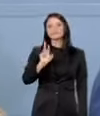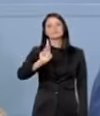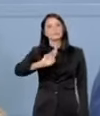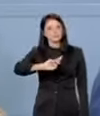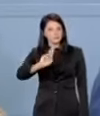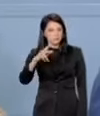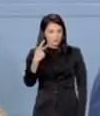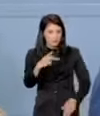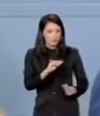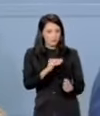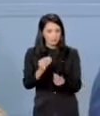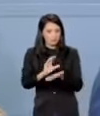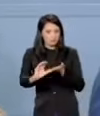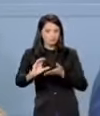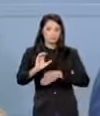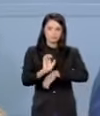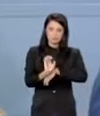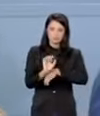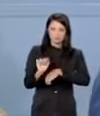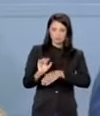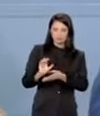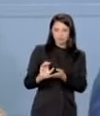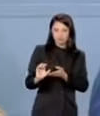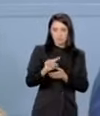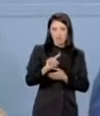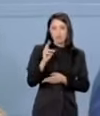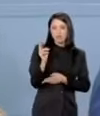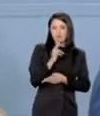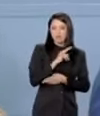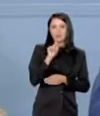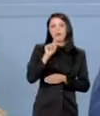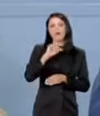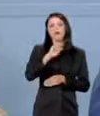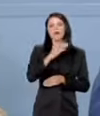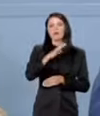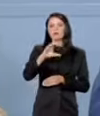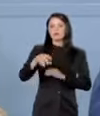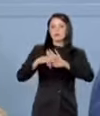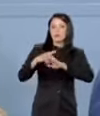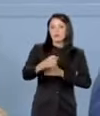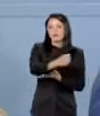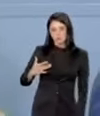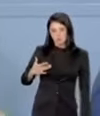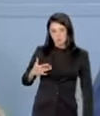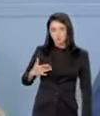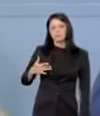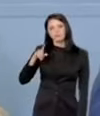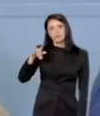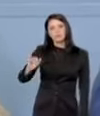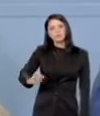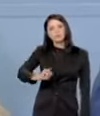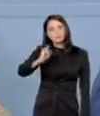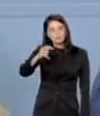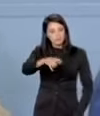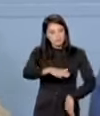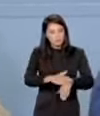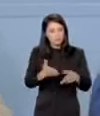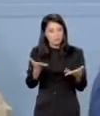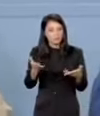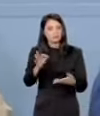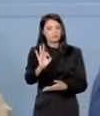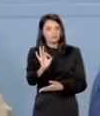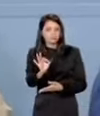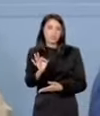R$ 66 milhões e R$ 300 mil para o Estado. Essas ações emergenciais são ações destinadas à farmácia básica, que é fundamental nesse momento